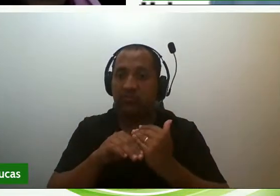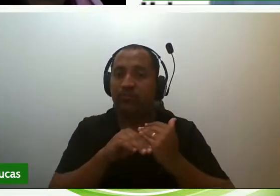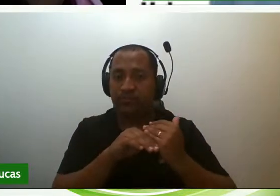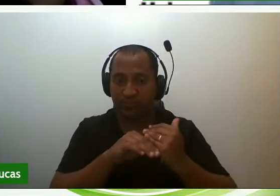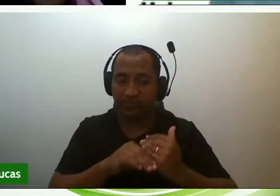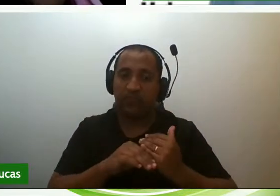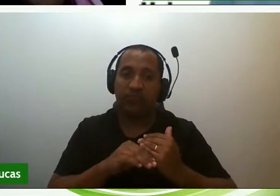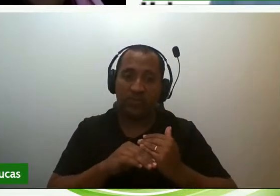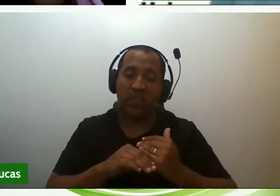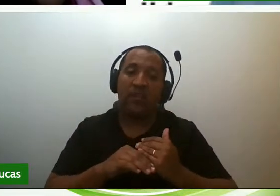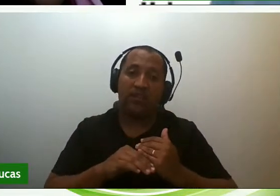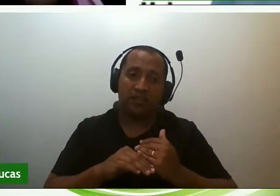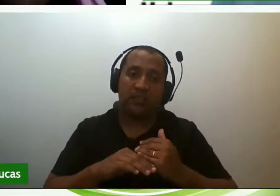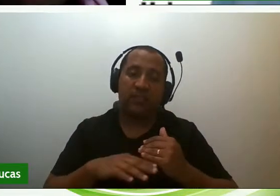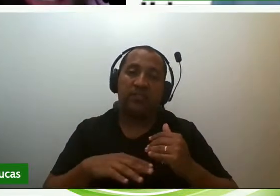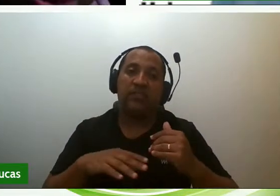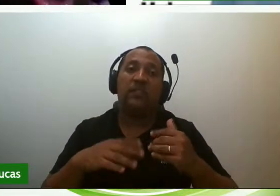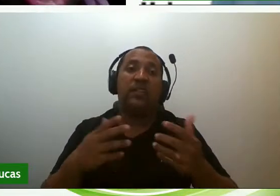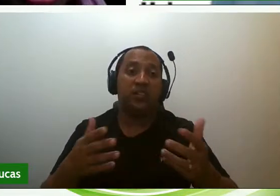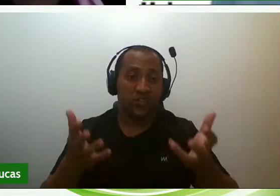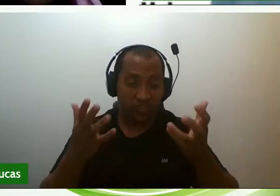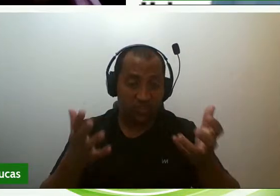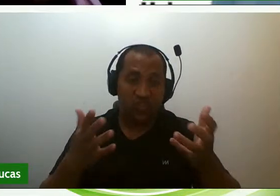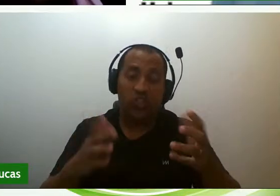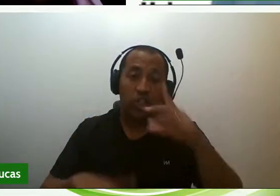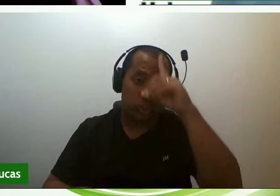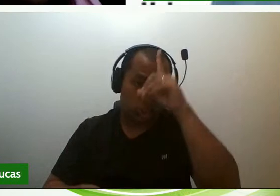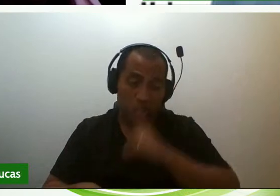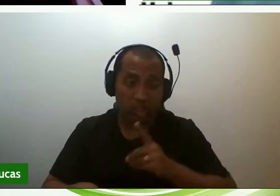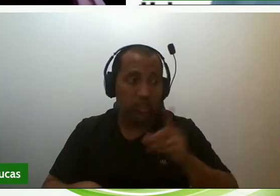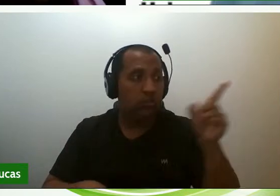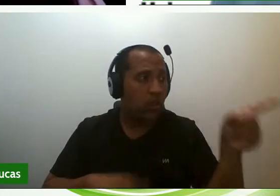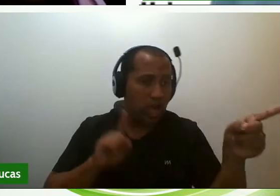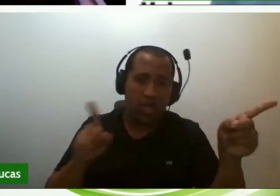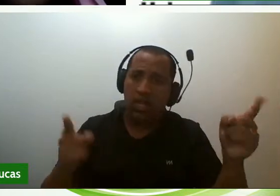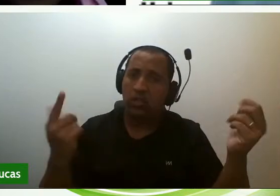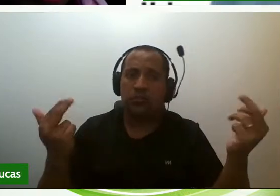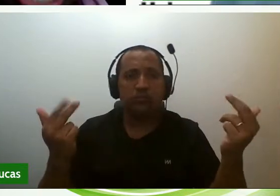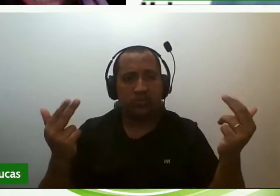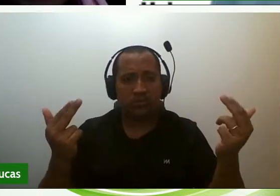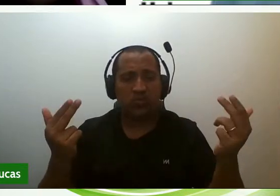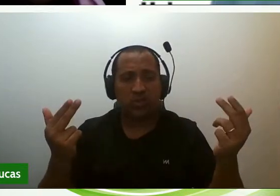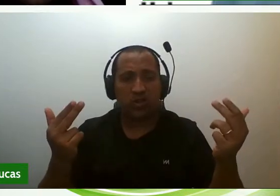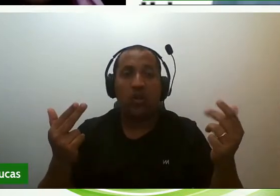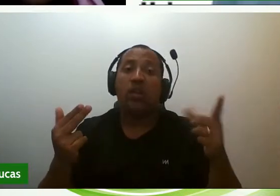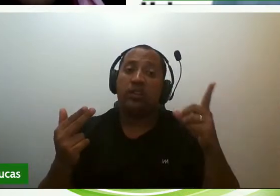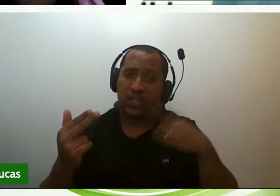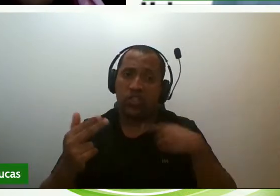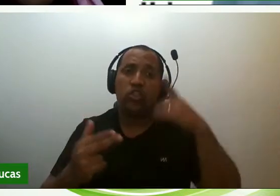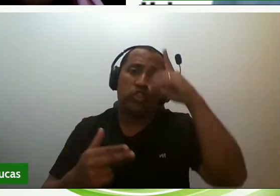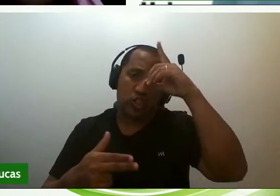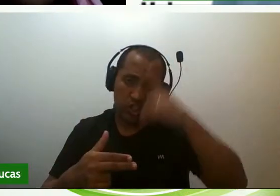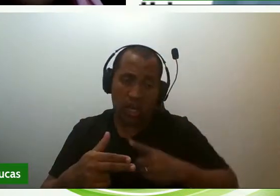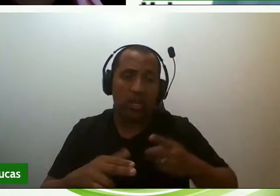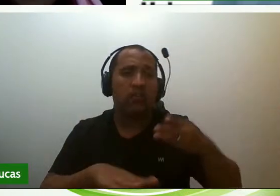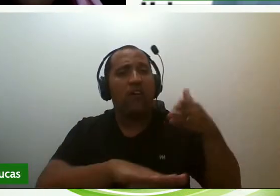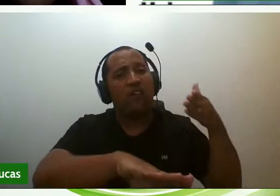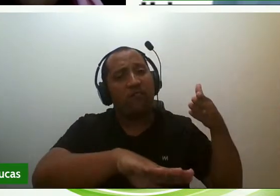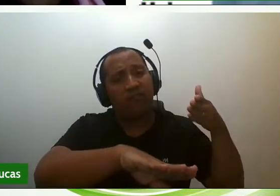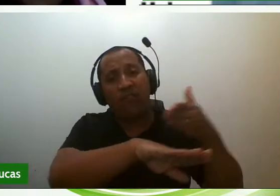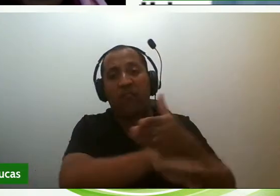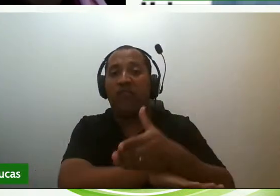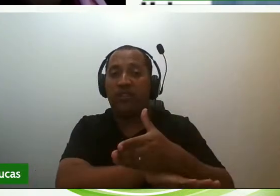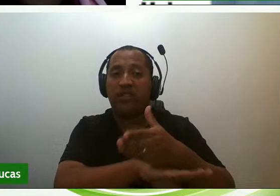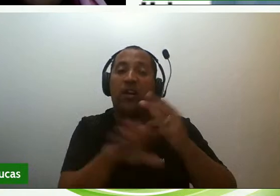pessoas elas têm os mesmos direitos, então elas têm direitos assegurados para ingressar nessa